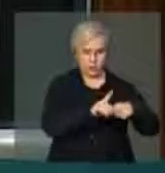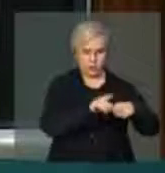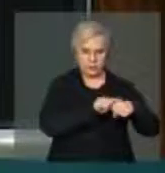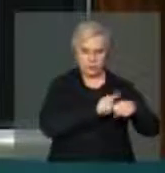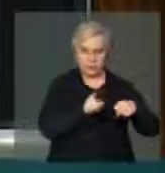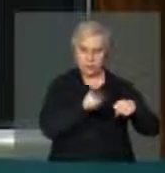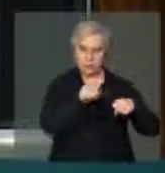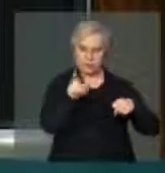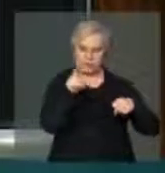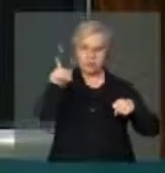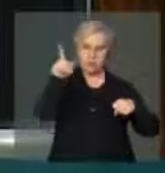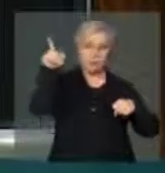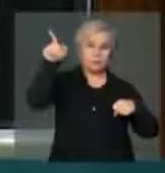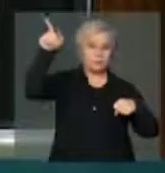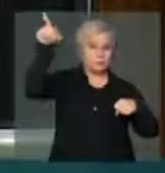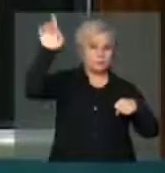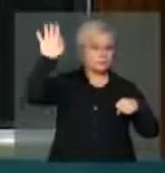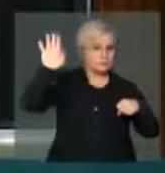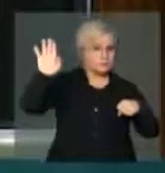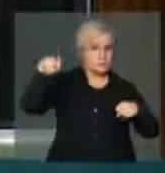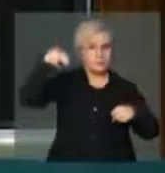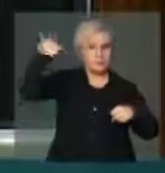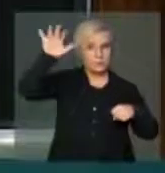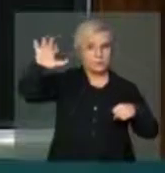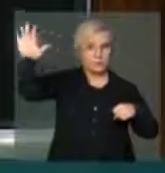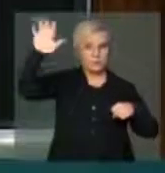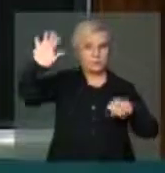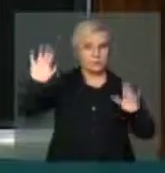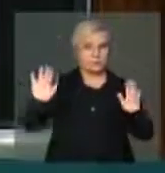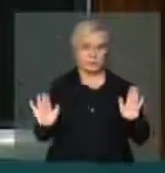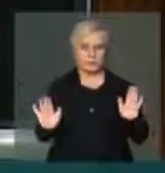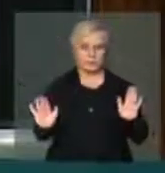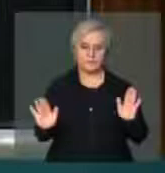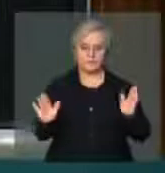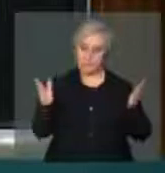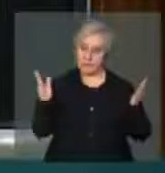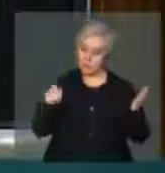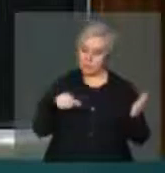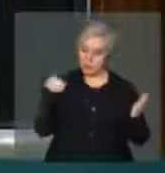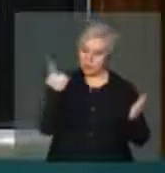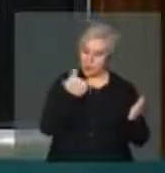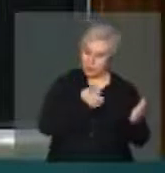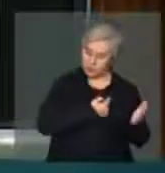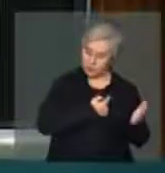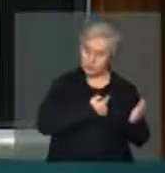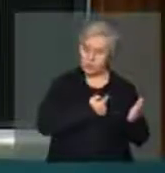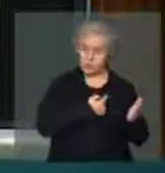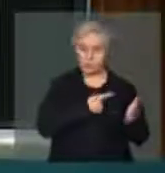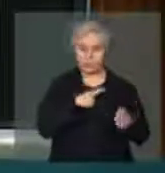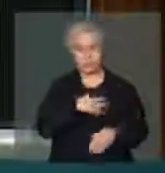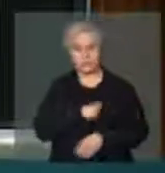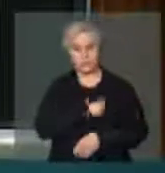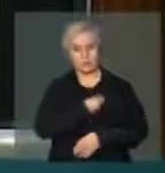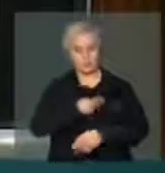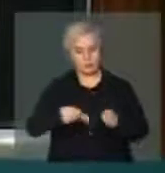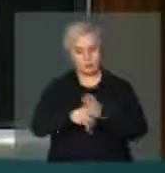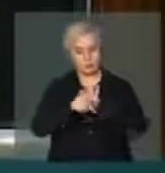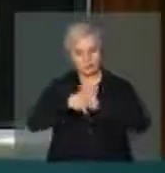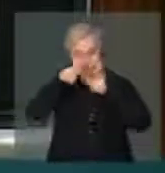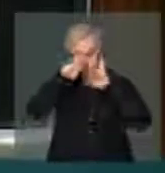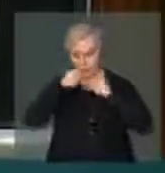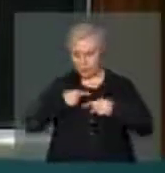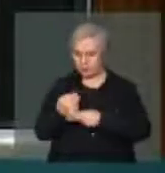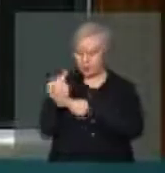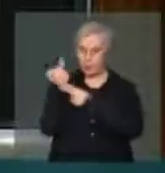Nordeste. Deus fez a parte dele. Falta ao homem que Deus criou fazer a sua parte,